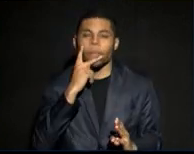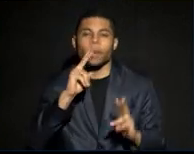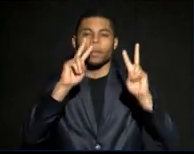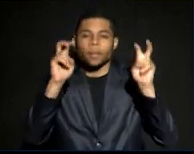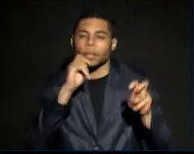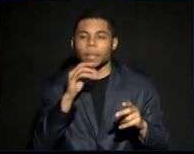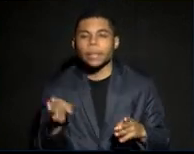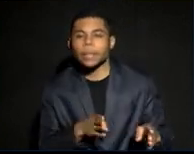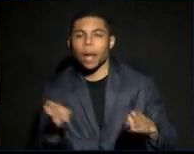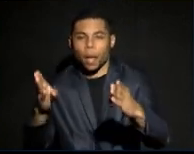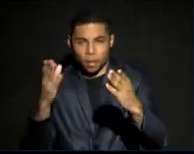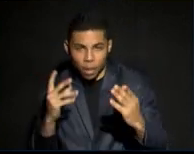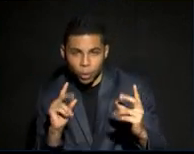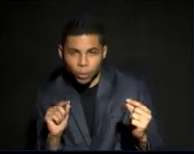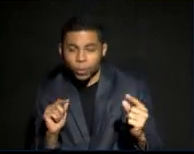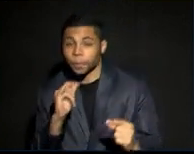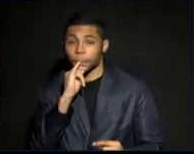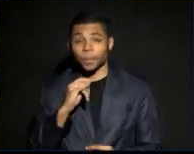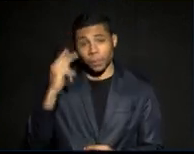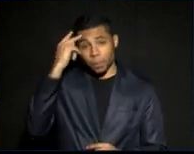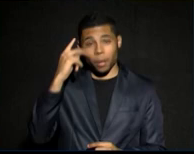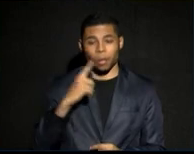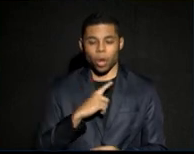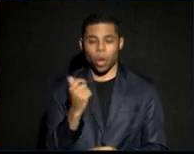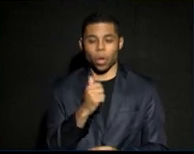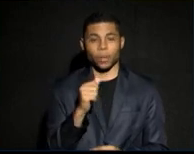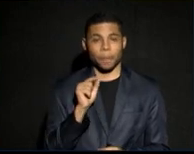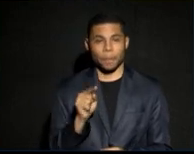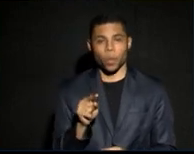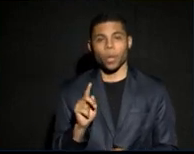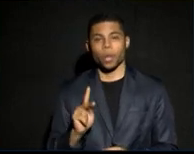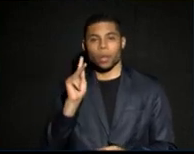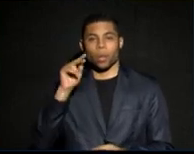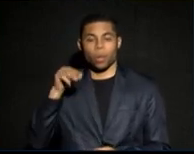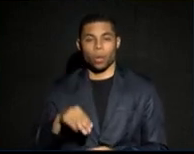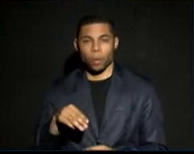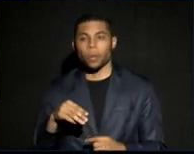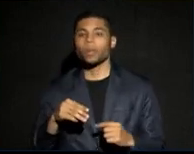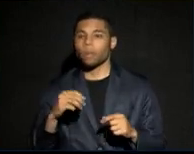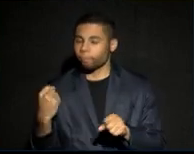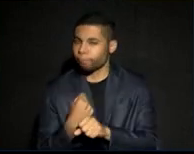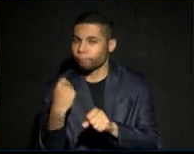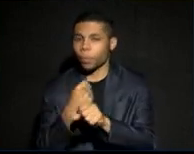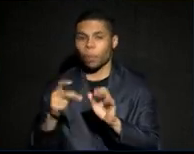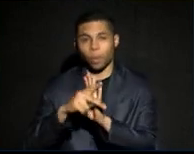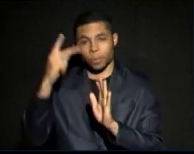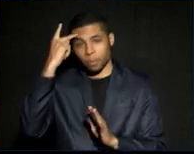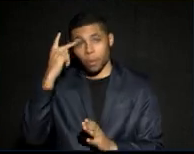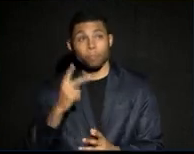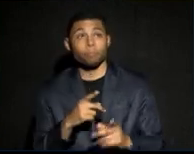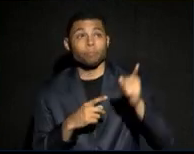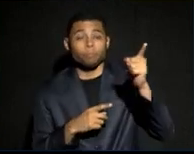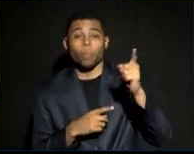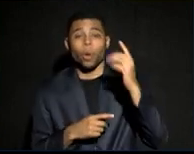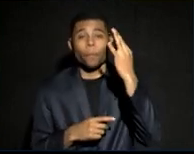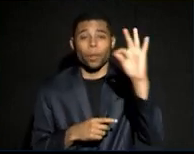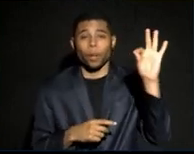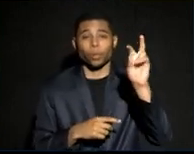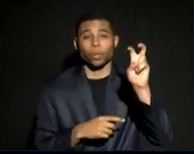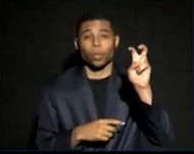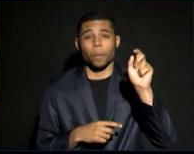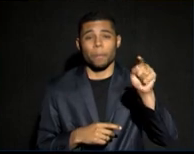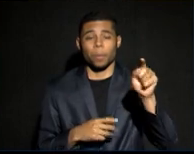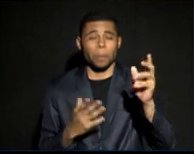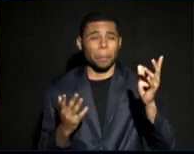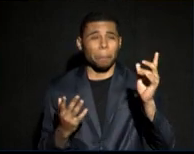estradas por exemplo se quiser discutir São Paulo até 11.500 km sendo feitos de estado versus 5.000 do governo federal é um